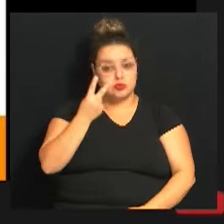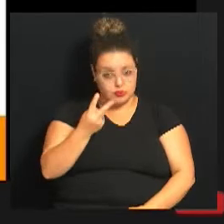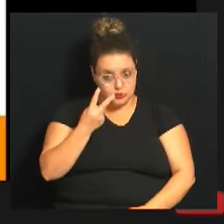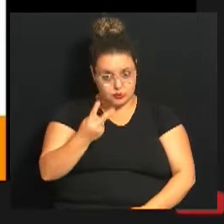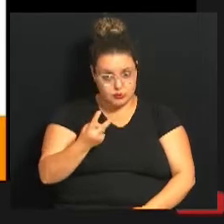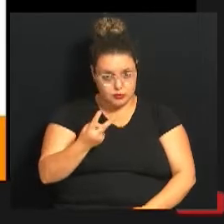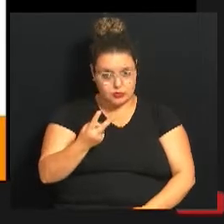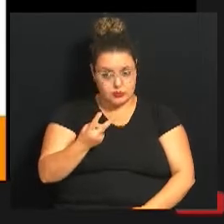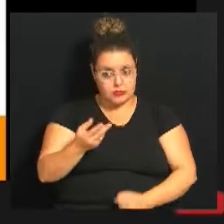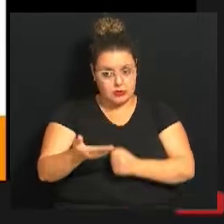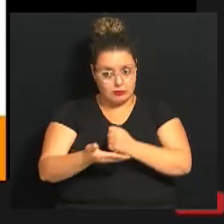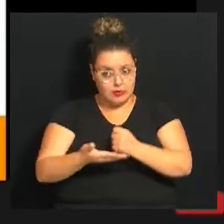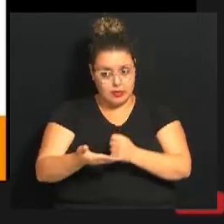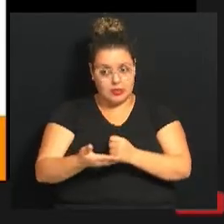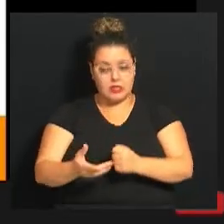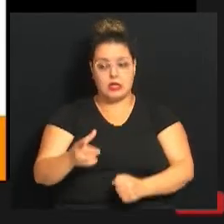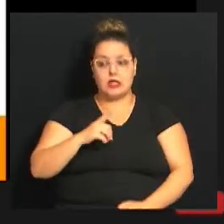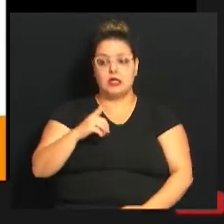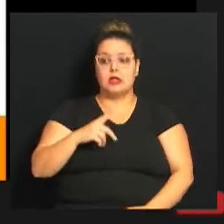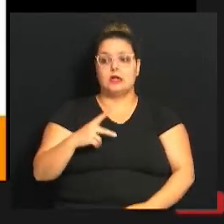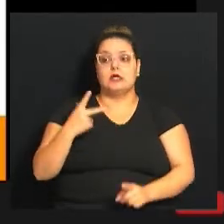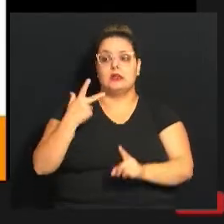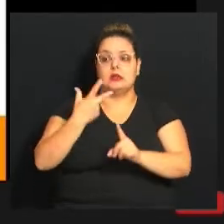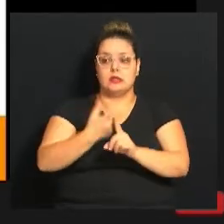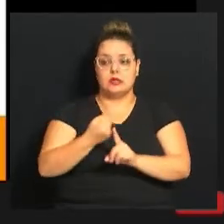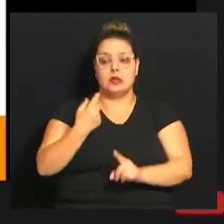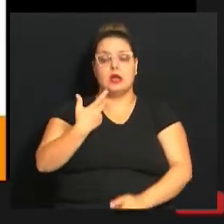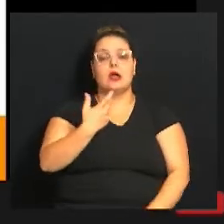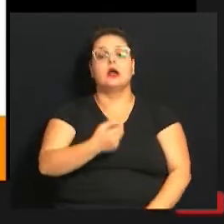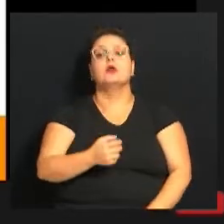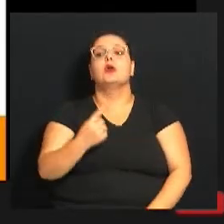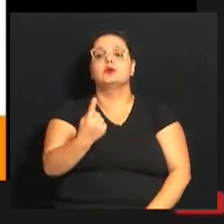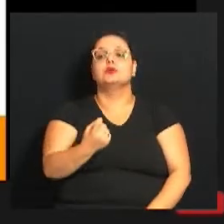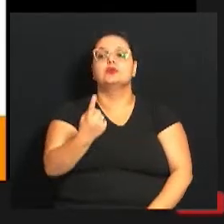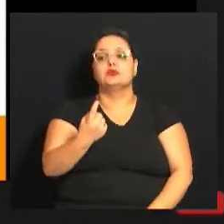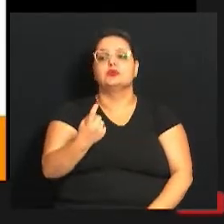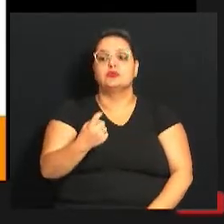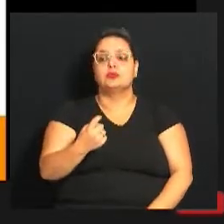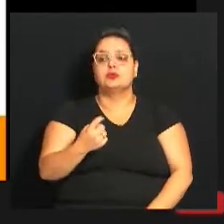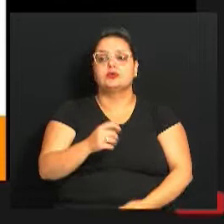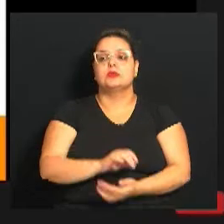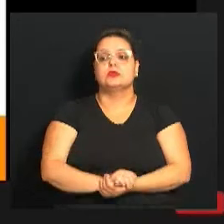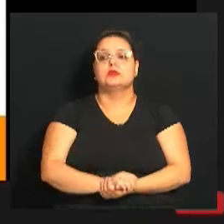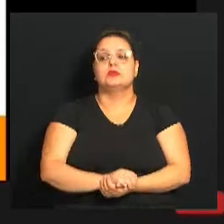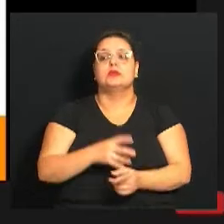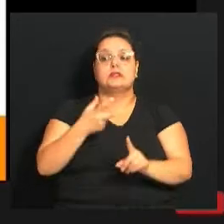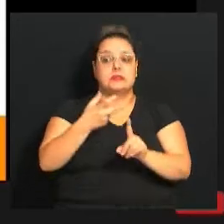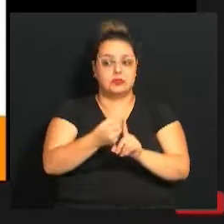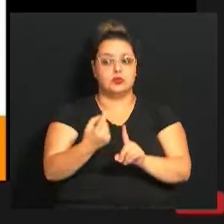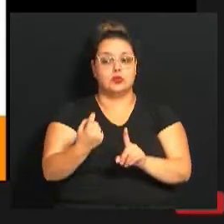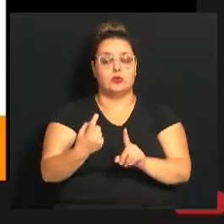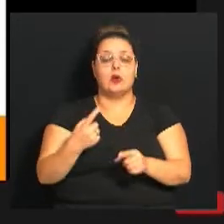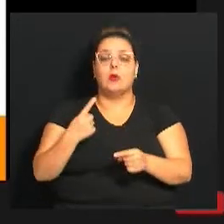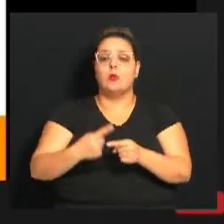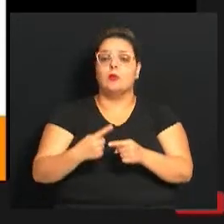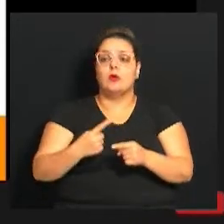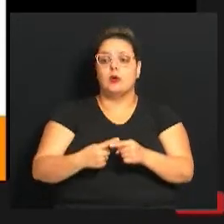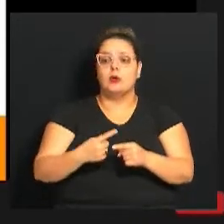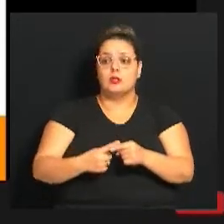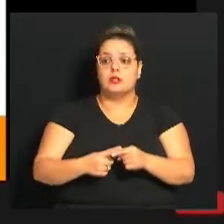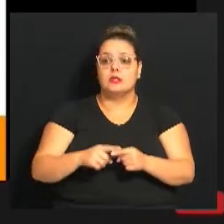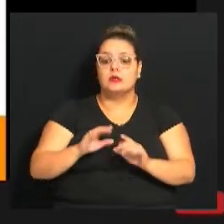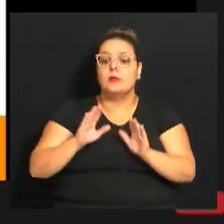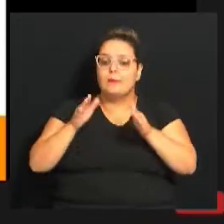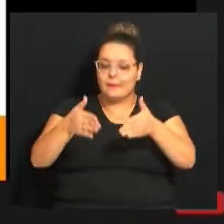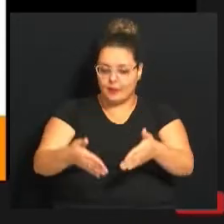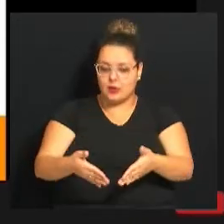Nós temos a vacina de dose única, que é a Janssen. Na verdade, eles chamam de dose única porque é a dose única da Janssen.